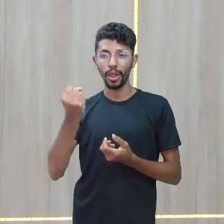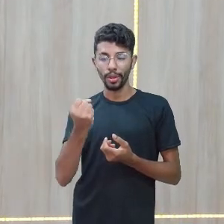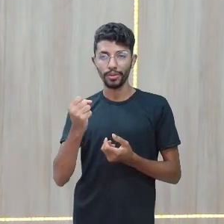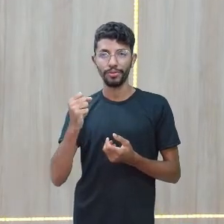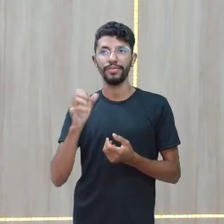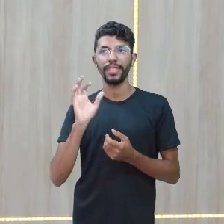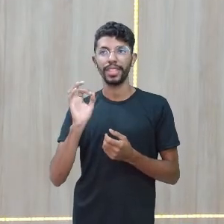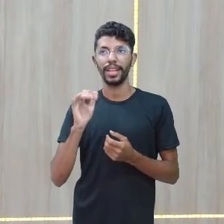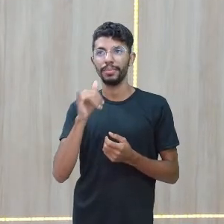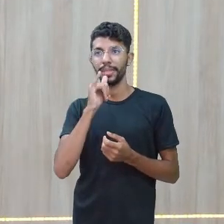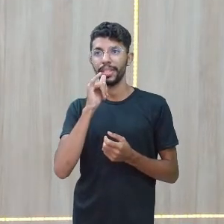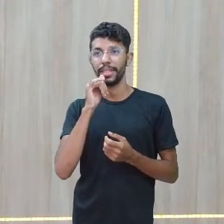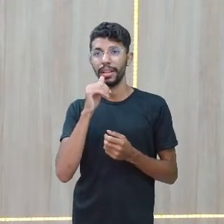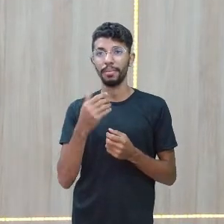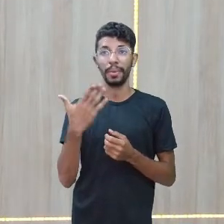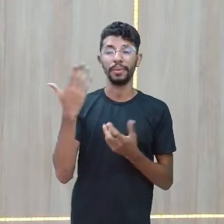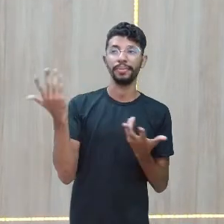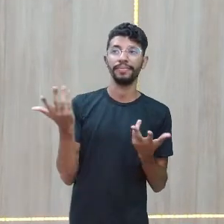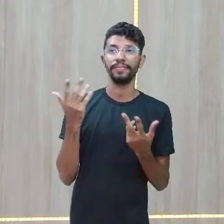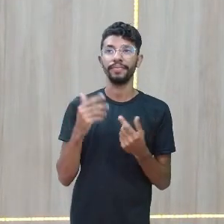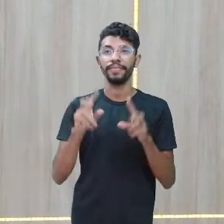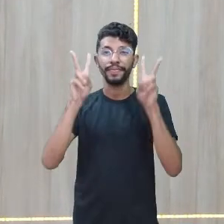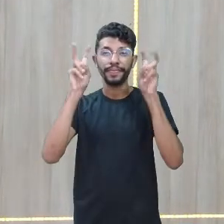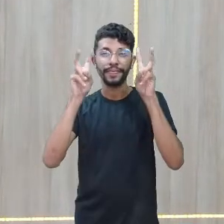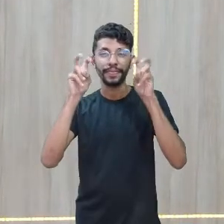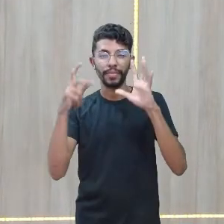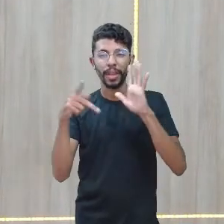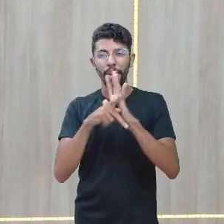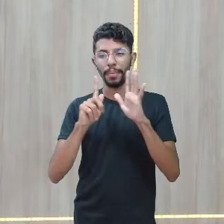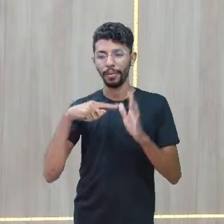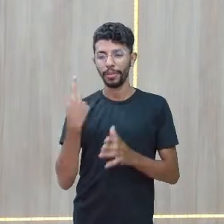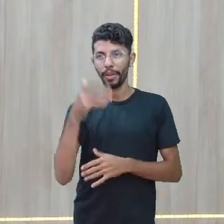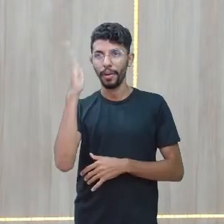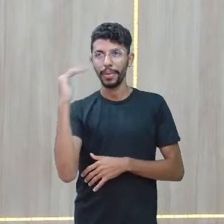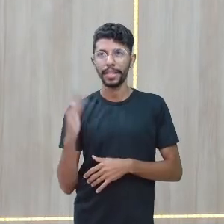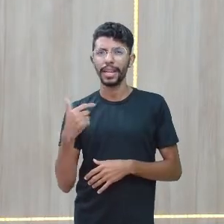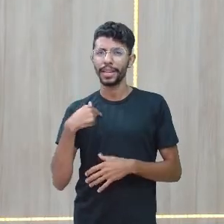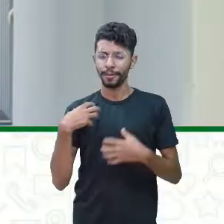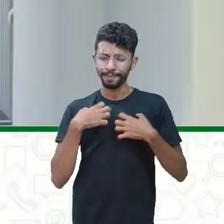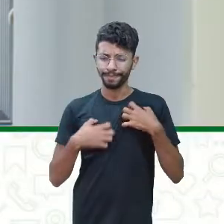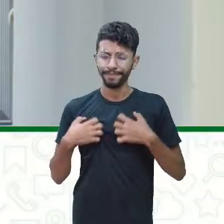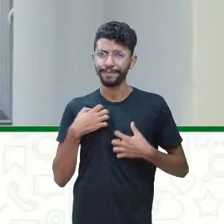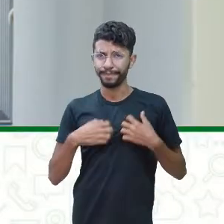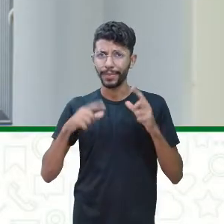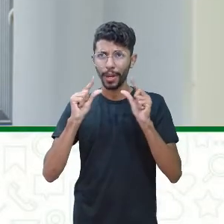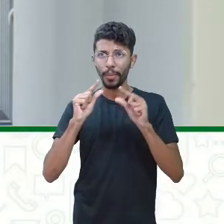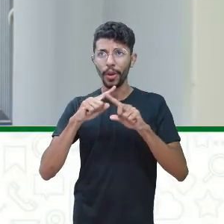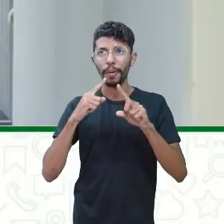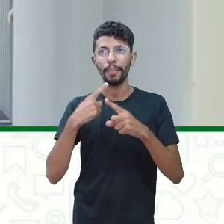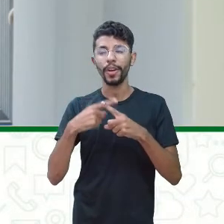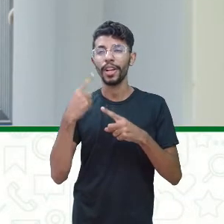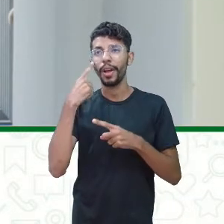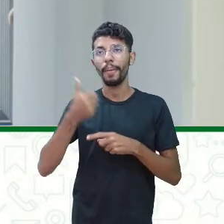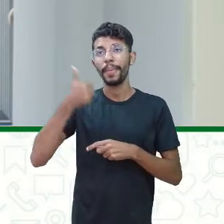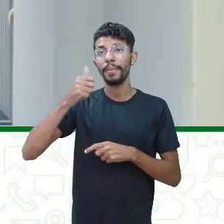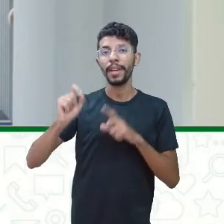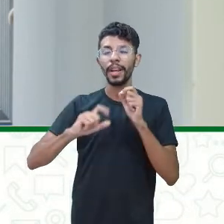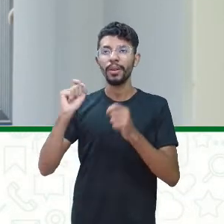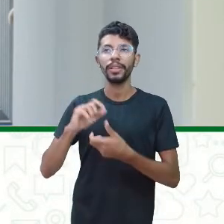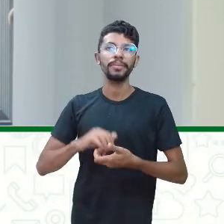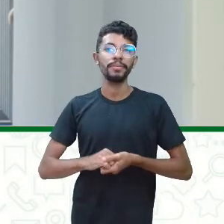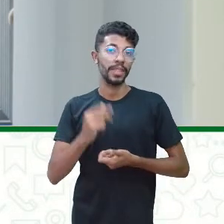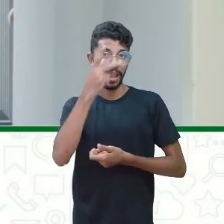eu fiquei um pouco incomodado, porque eram uns rótulos que eu não agradei muito, não. Por exemplo, primeiro rótulo,